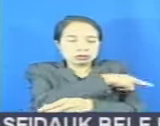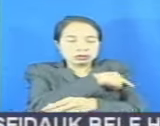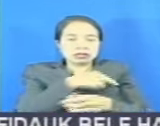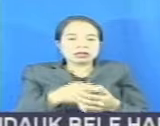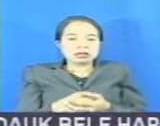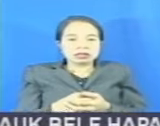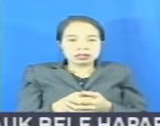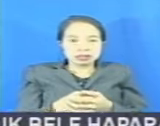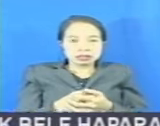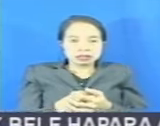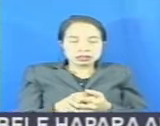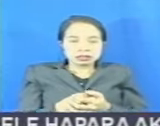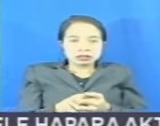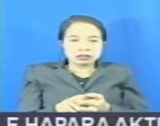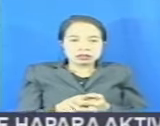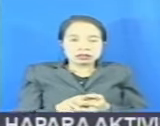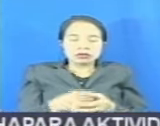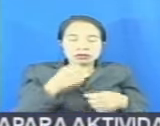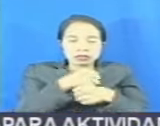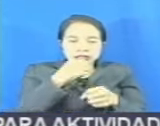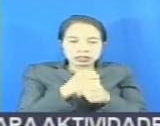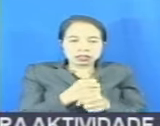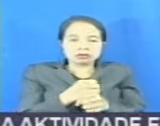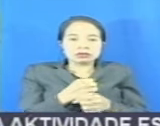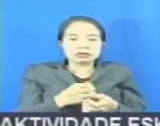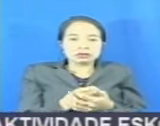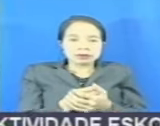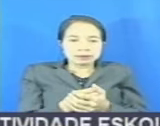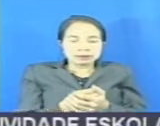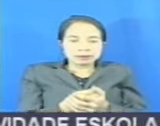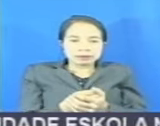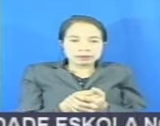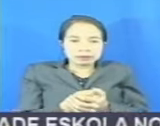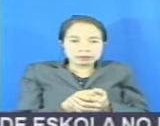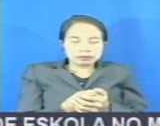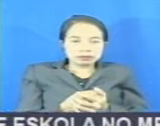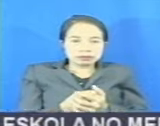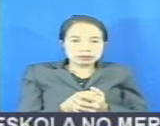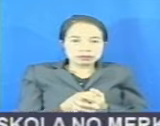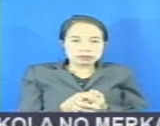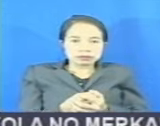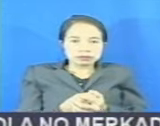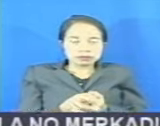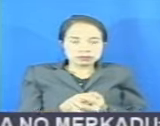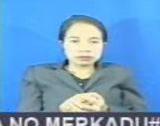Hospital Nacional Guido Valadares, rodi halo autópsia. Cristóvão Silva, RTT Ali.